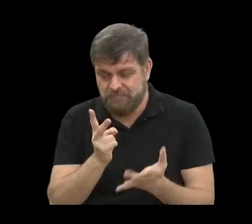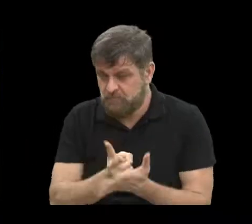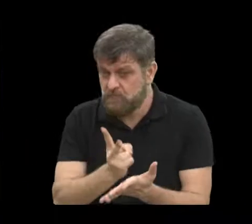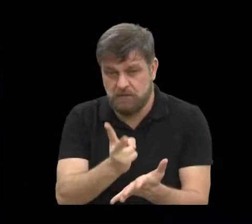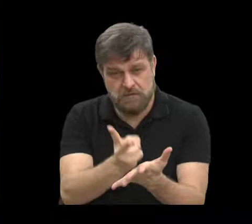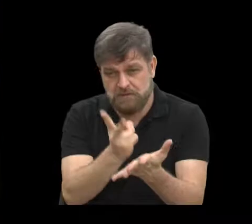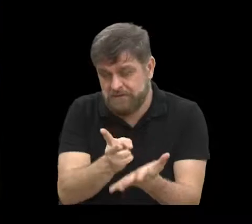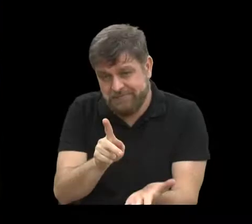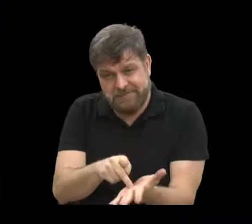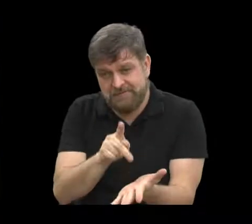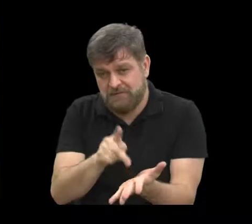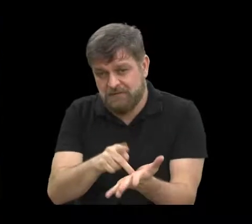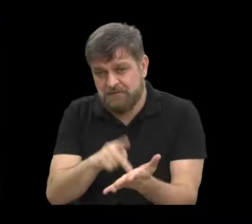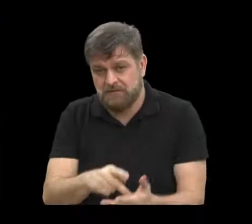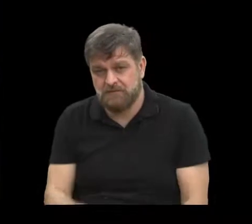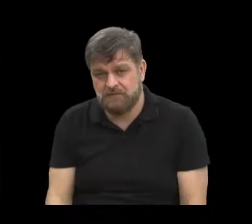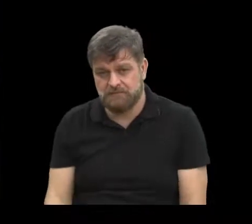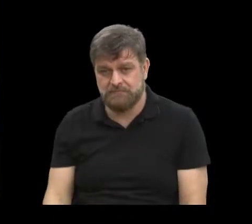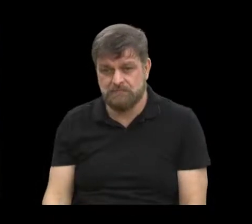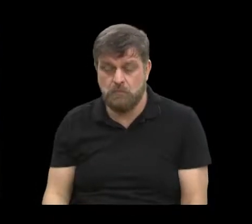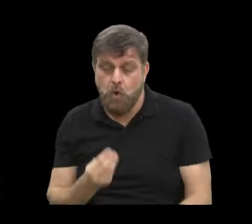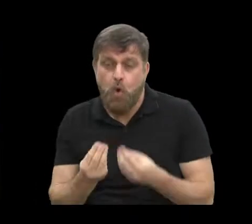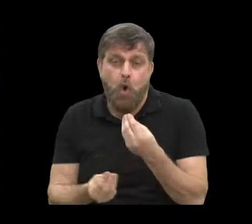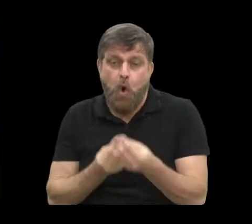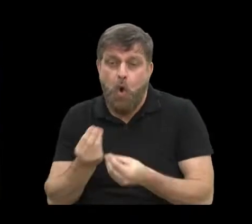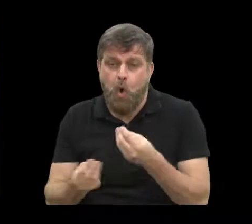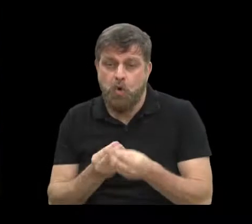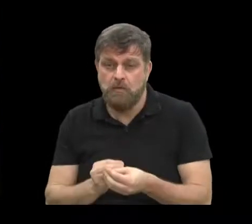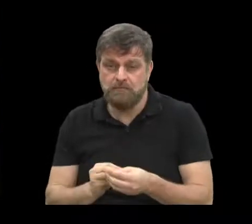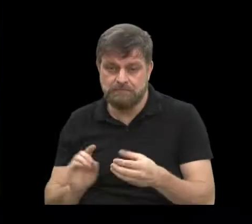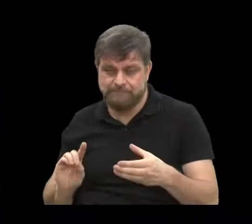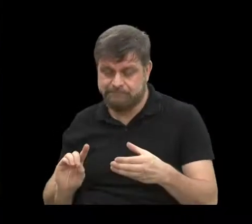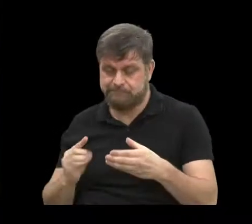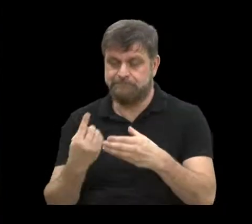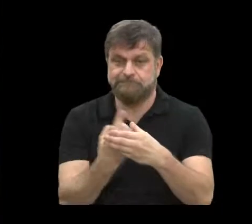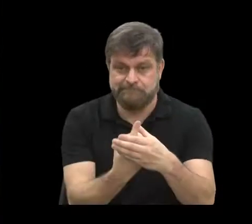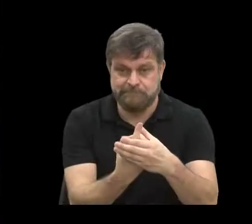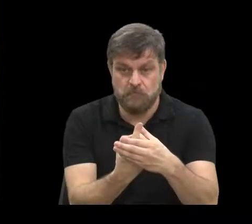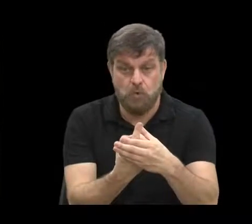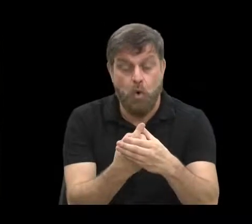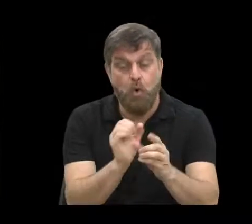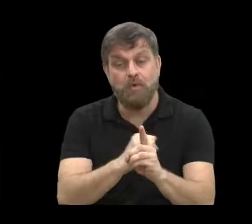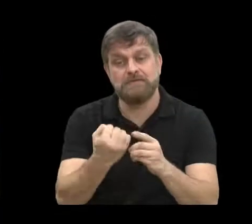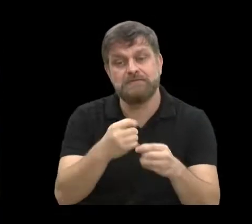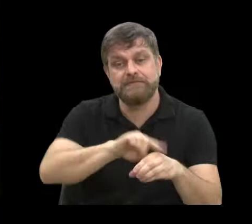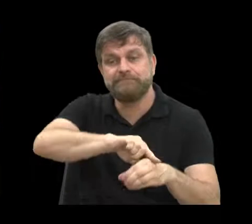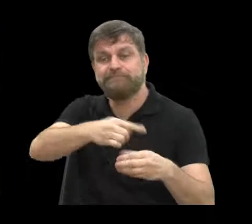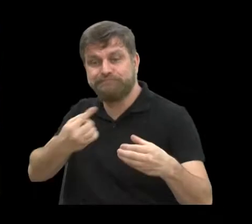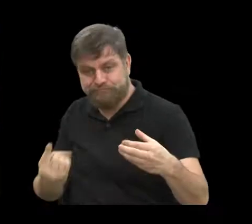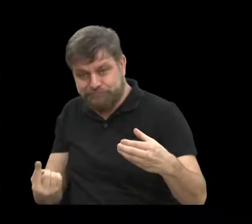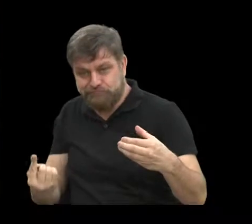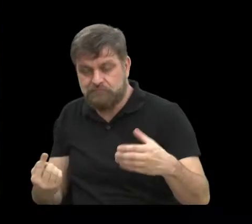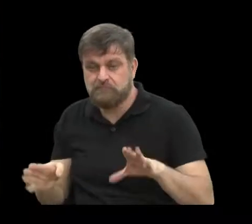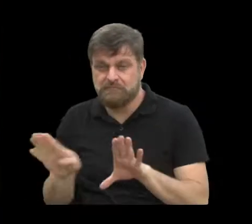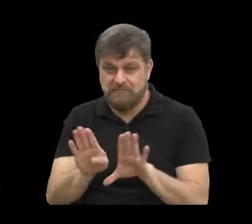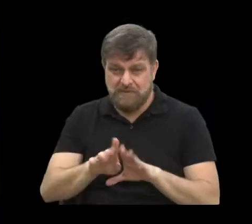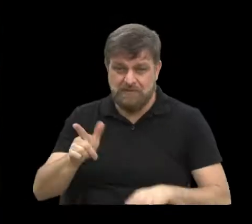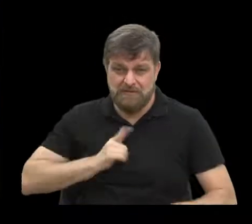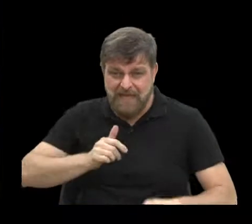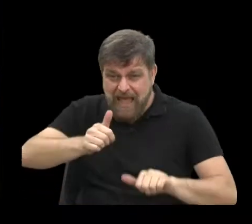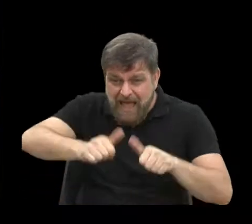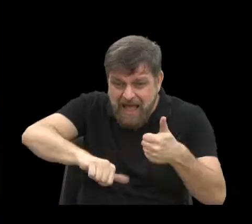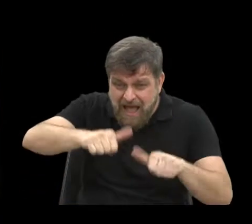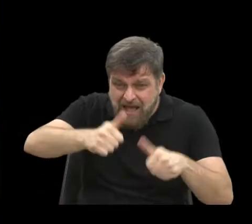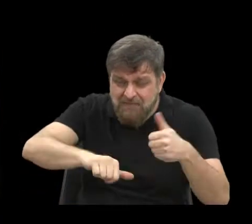Na verdade, do contexto social de como a sociedade se organiza. Então, por isso que a gente tem também